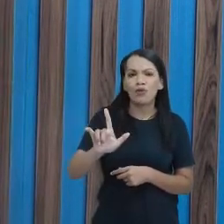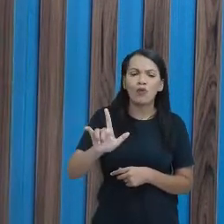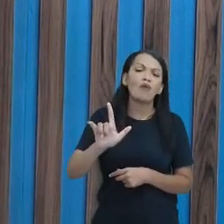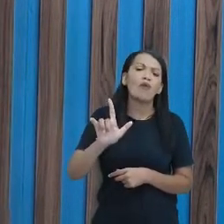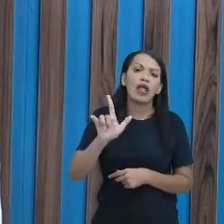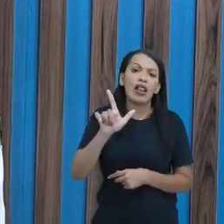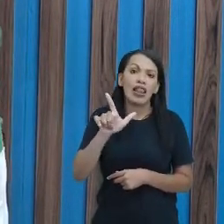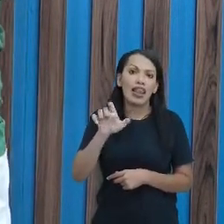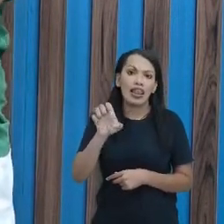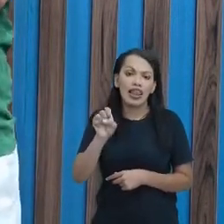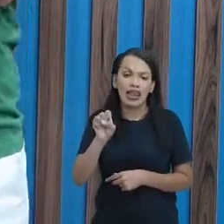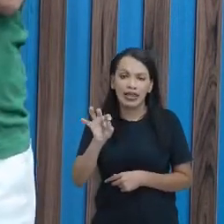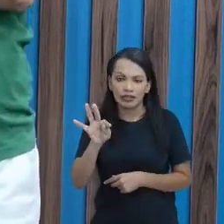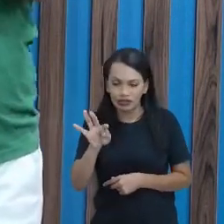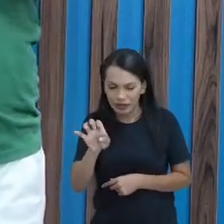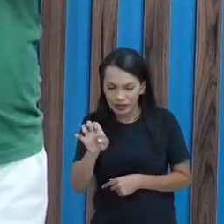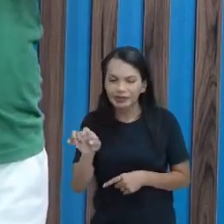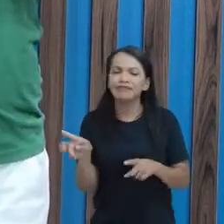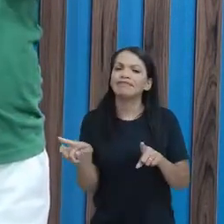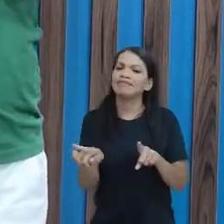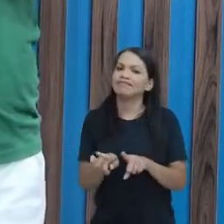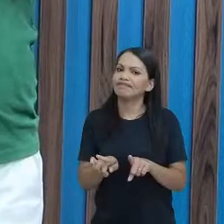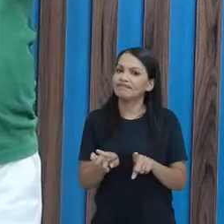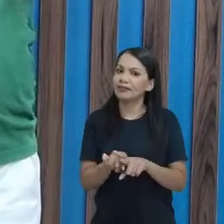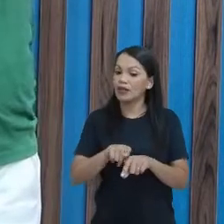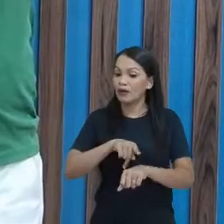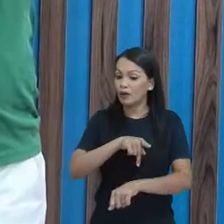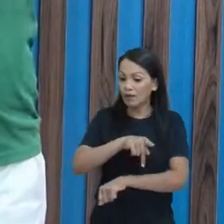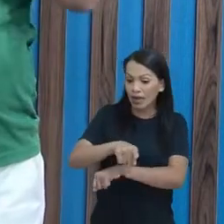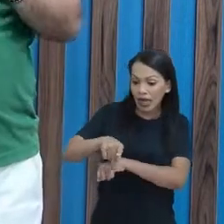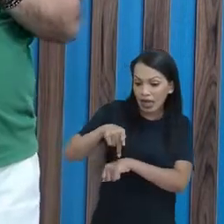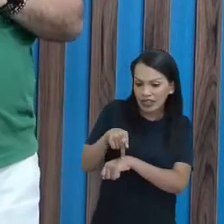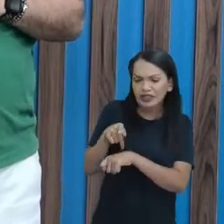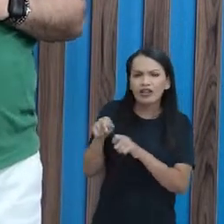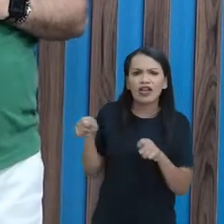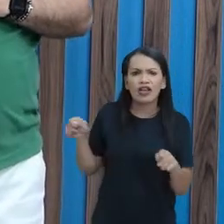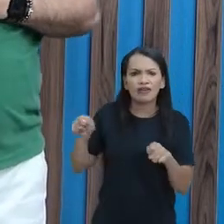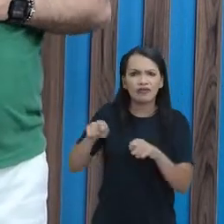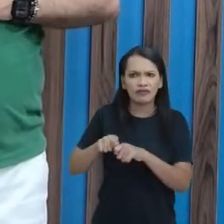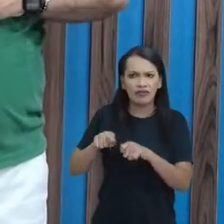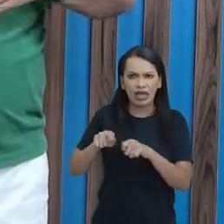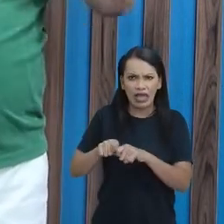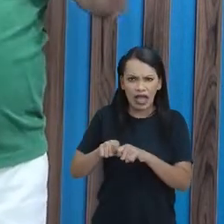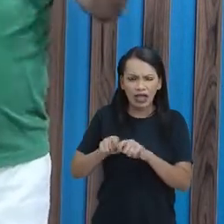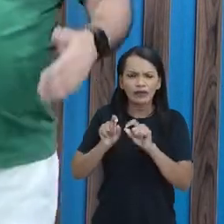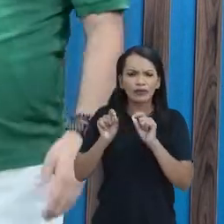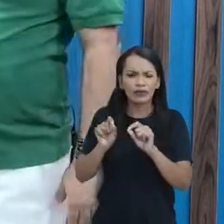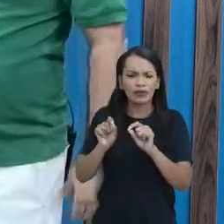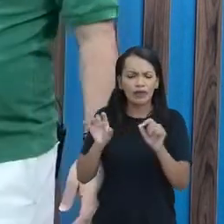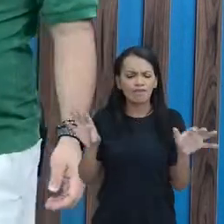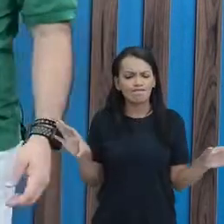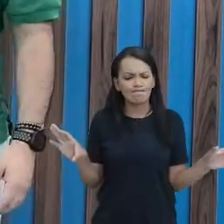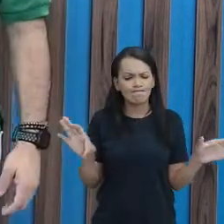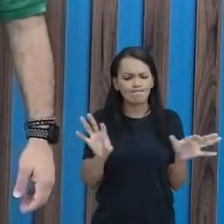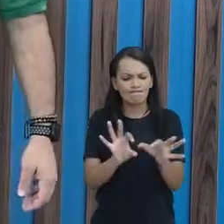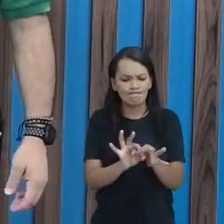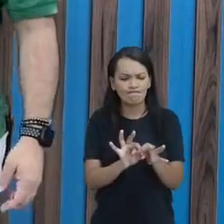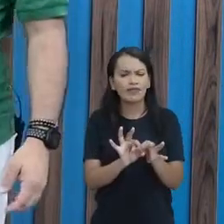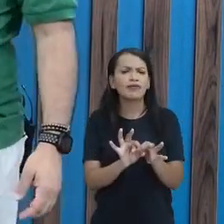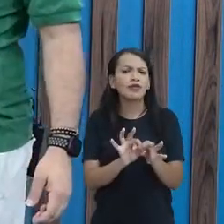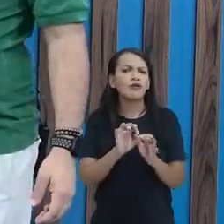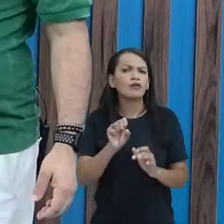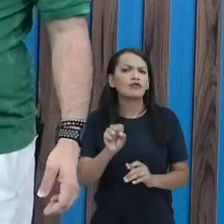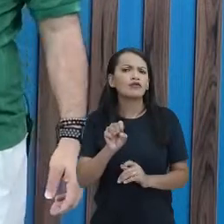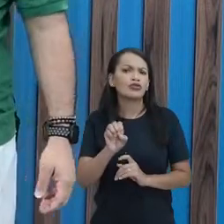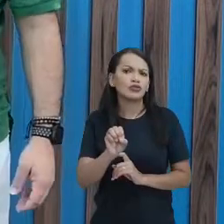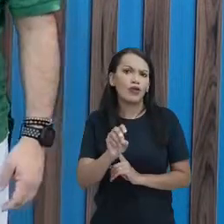da região do Oriente Médio, né. Então esses países faziam parte da União Soviética e foram aí, ó,